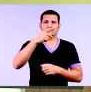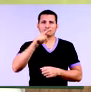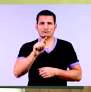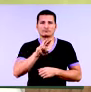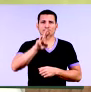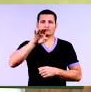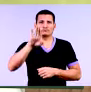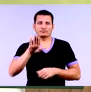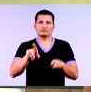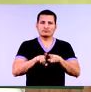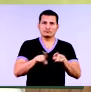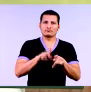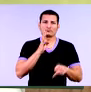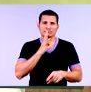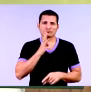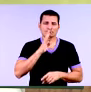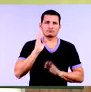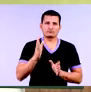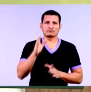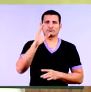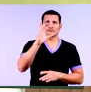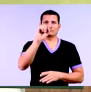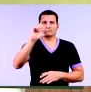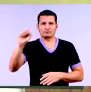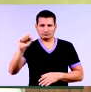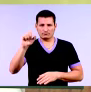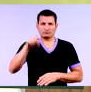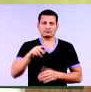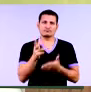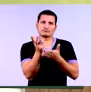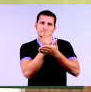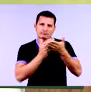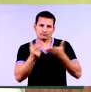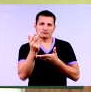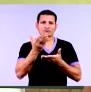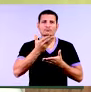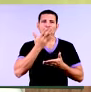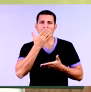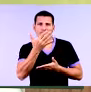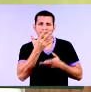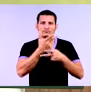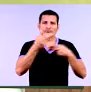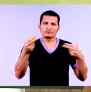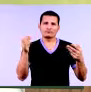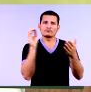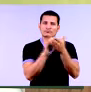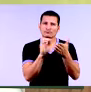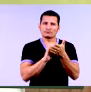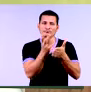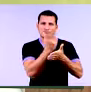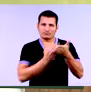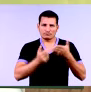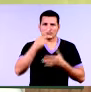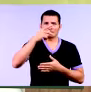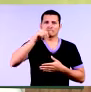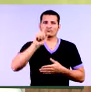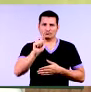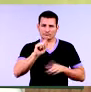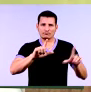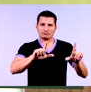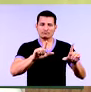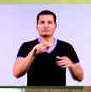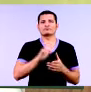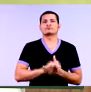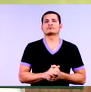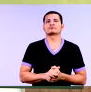Conhecemos o CSS, que são as folhas de estilos, que servem para a gente aperfeiçoar o layout do nosso site, da